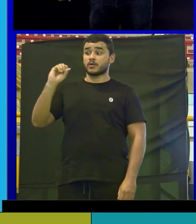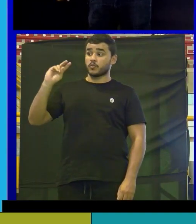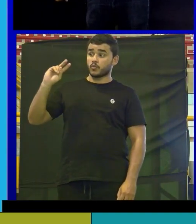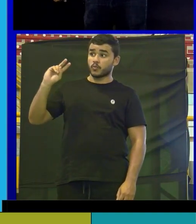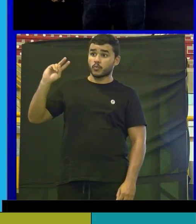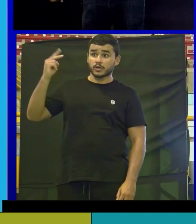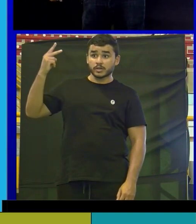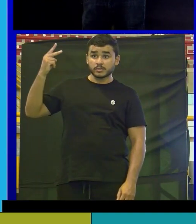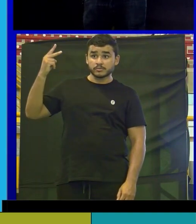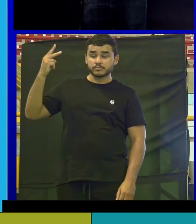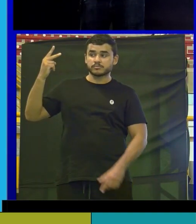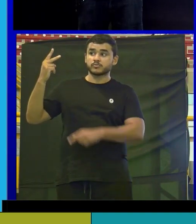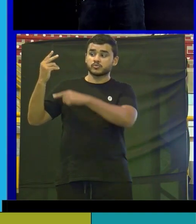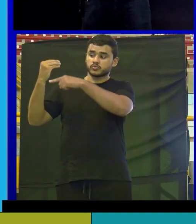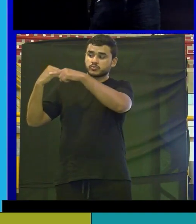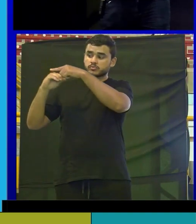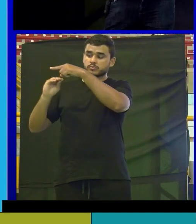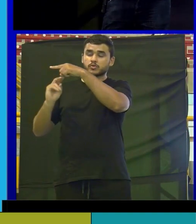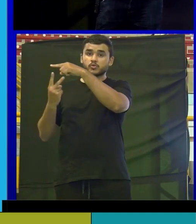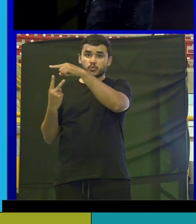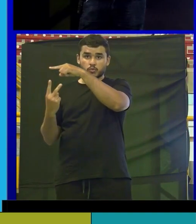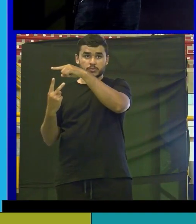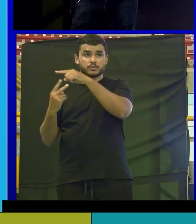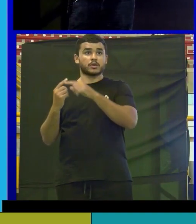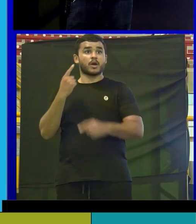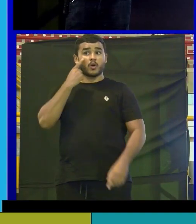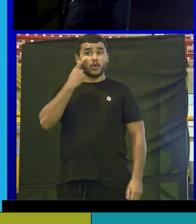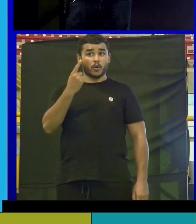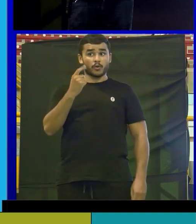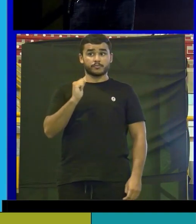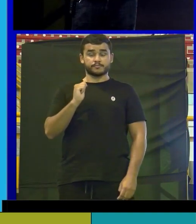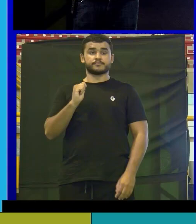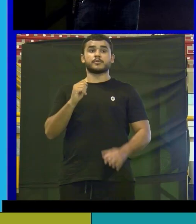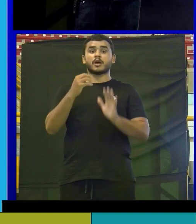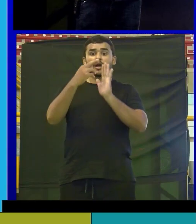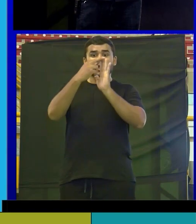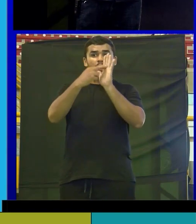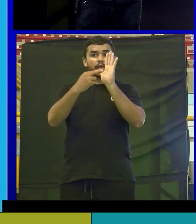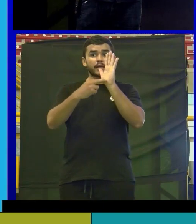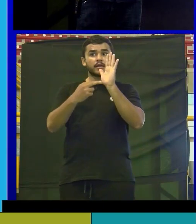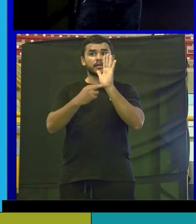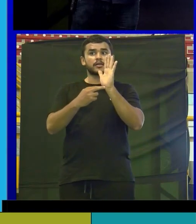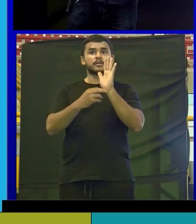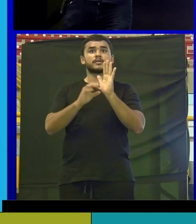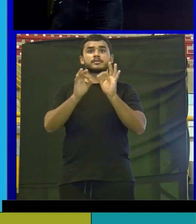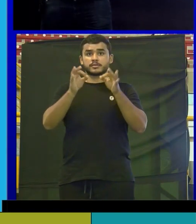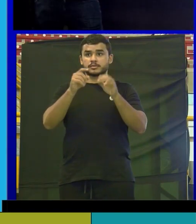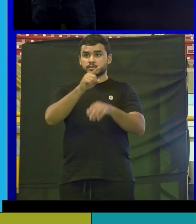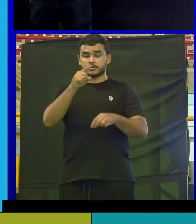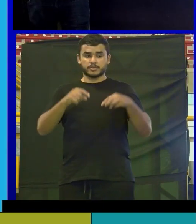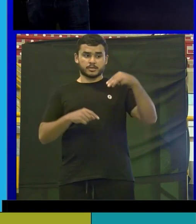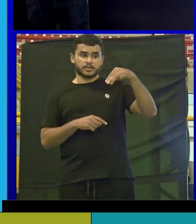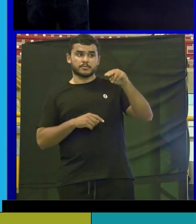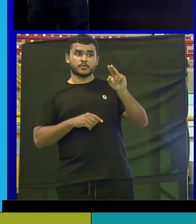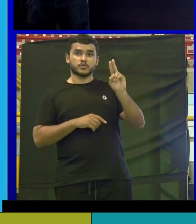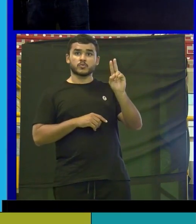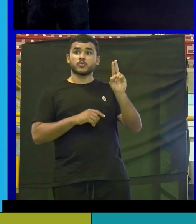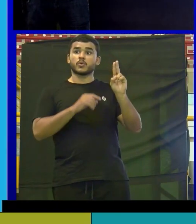segundo grau. No MU, espaço em função do tempo era uma reta. No